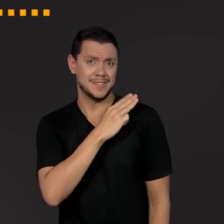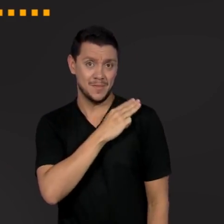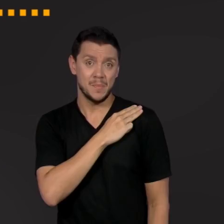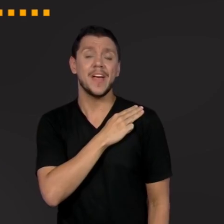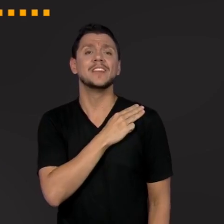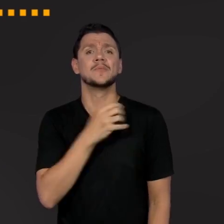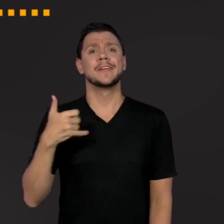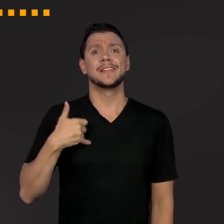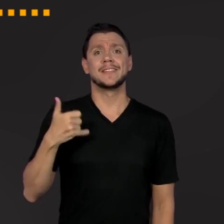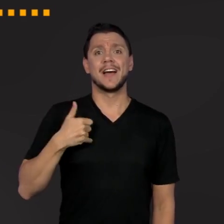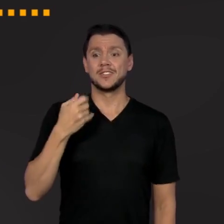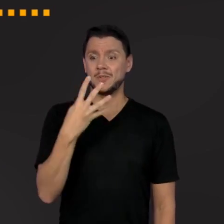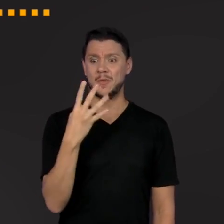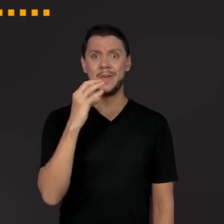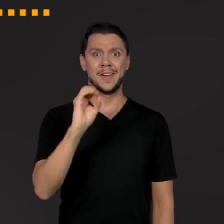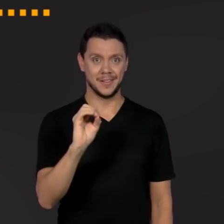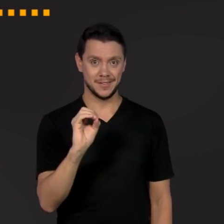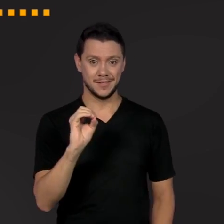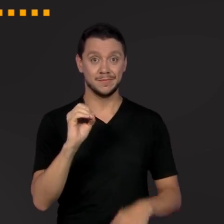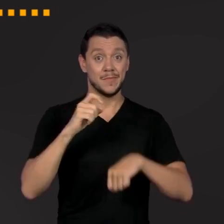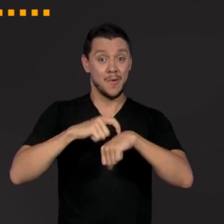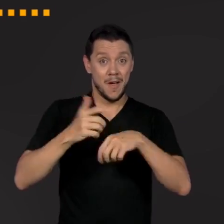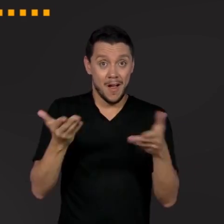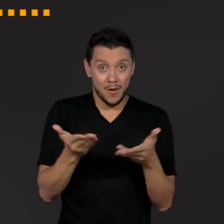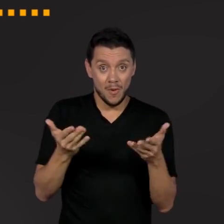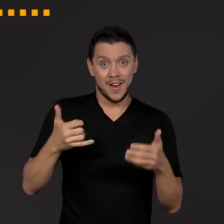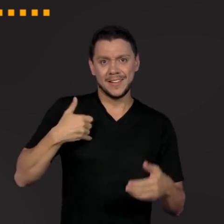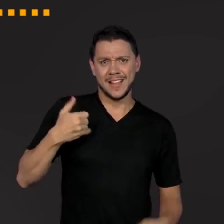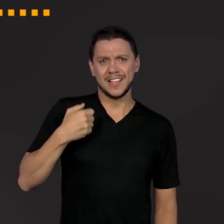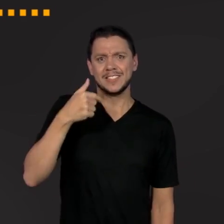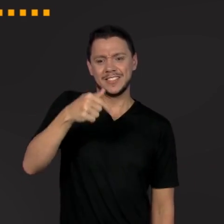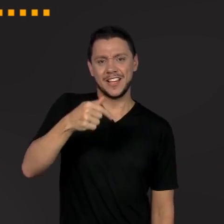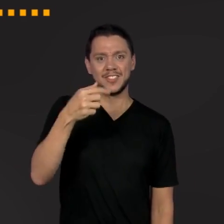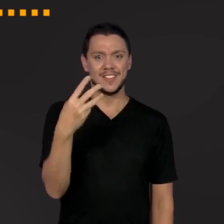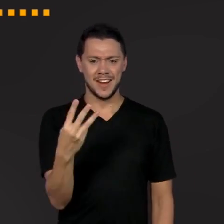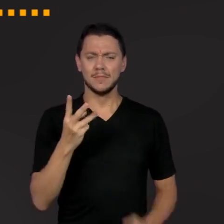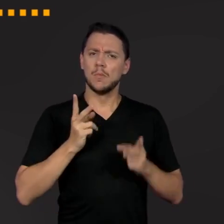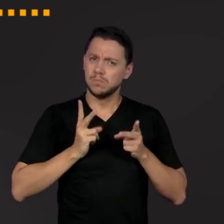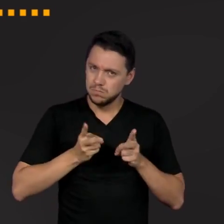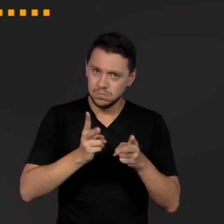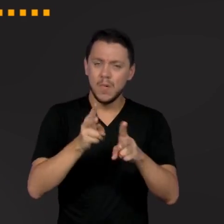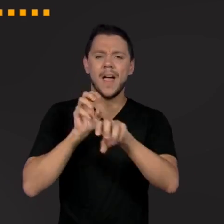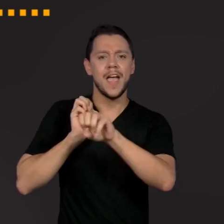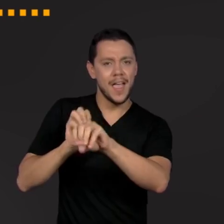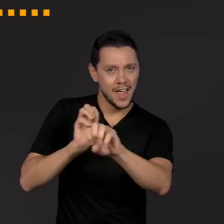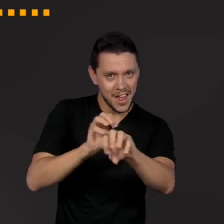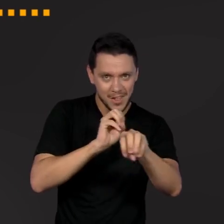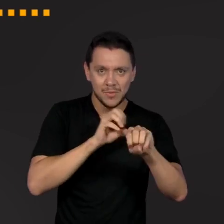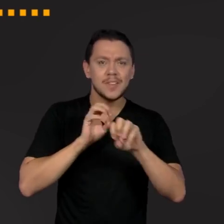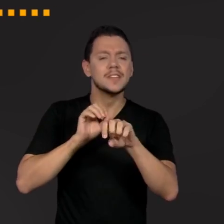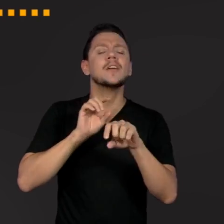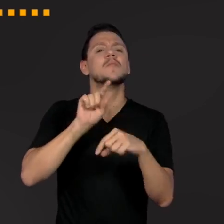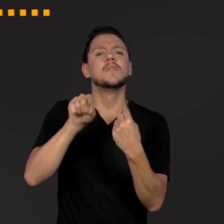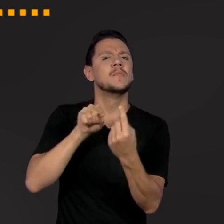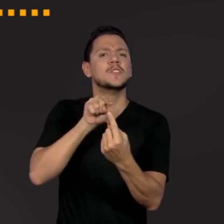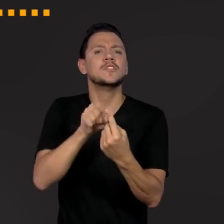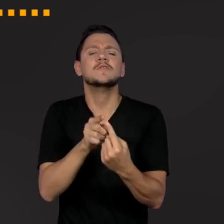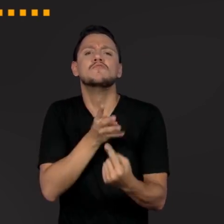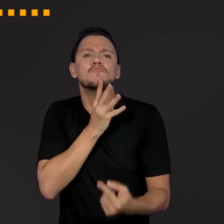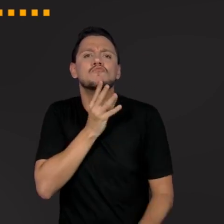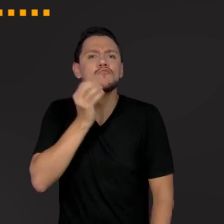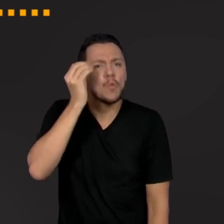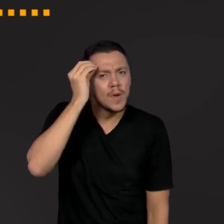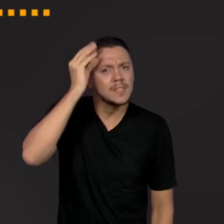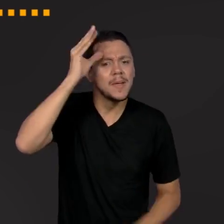40 anos. Hoje, aos 73, continua educando e buscando conhecimento.